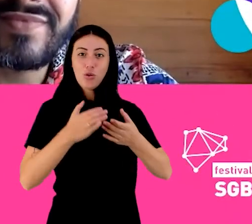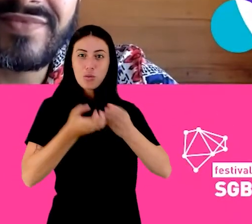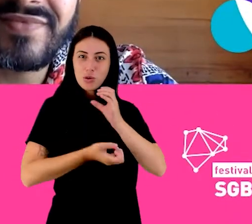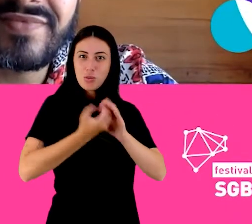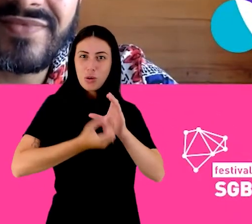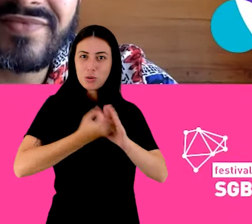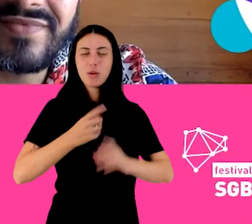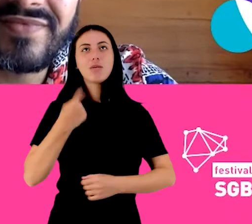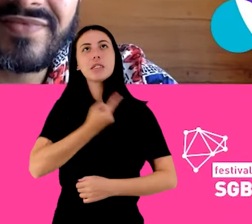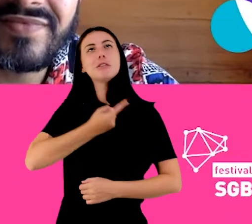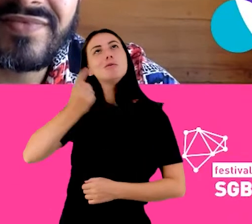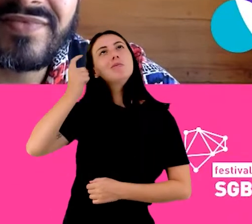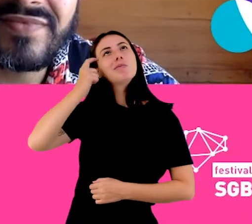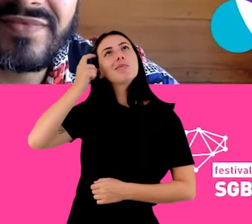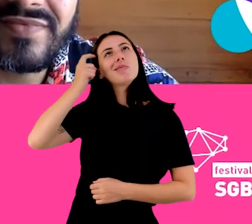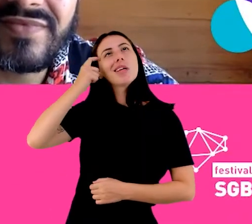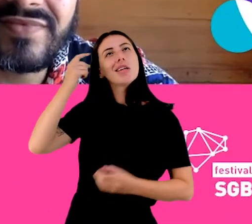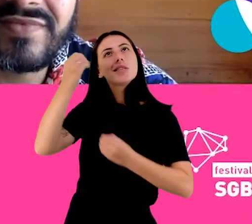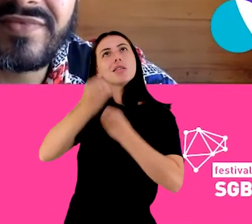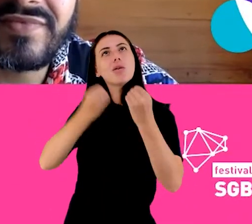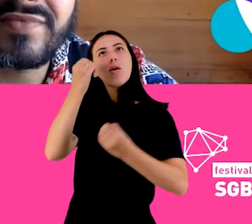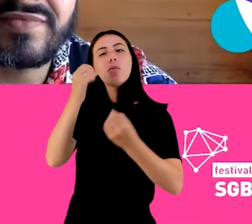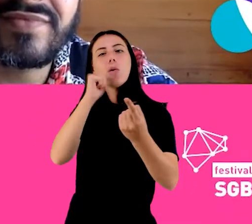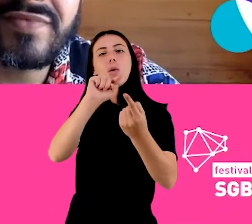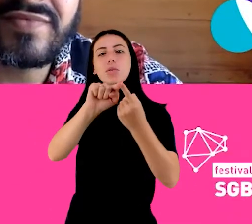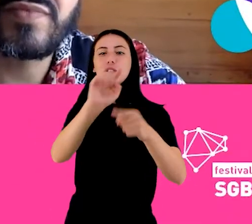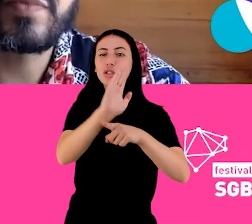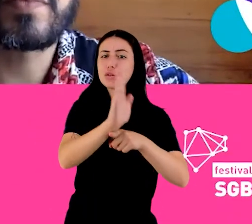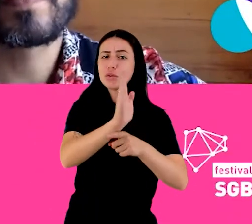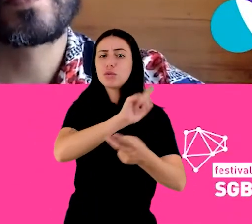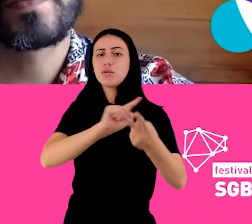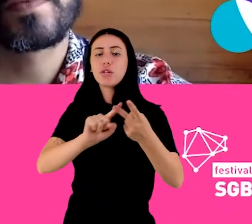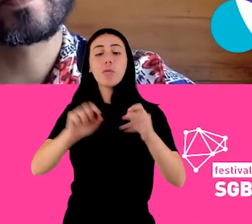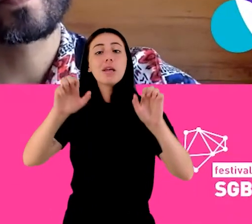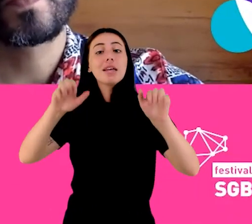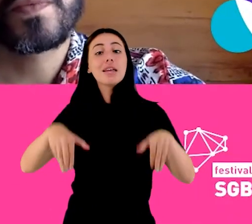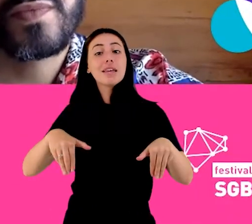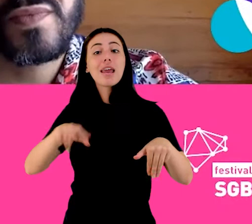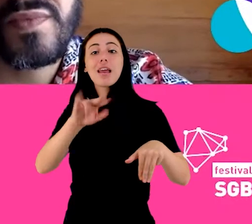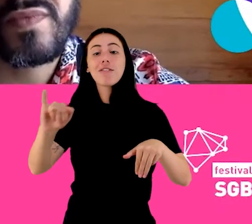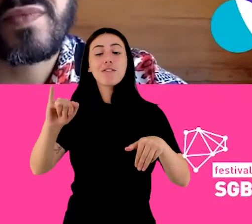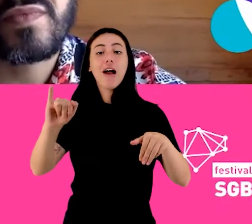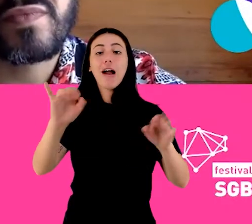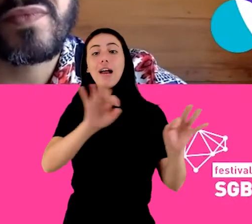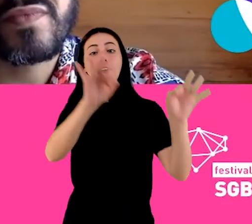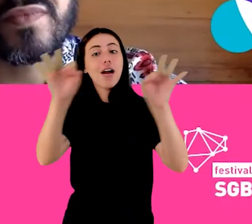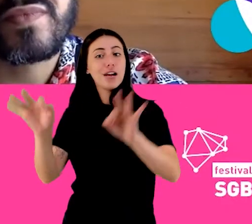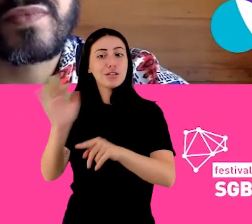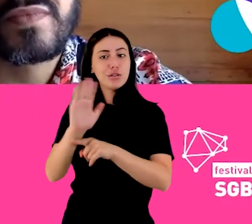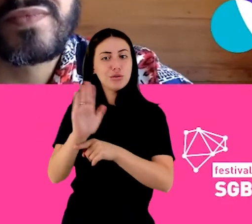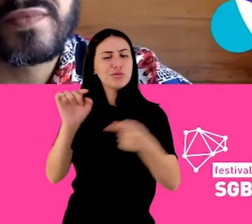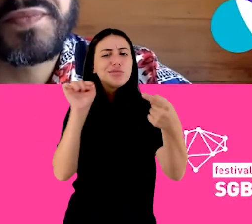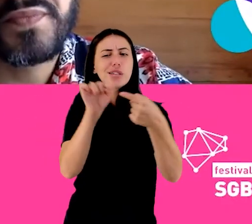plataformas também que estão na busca de democratização de acesso. Porque, gente, distribuição de impacto, ele é